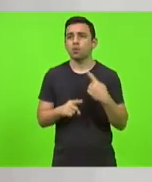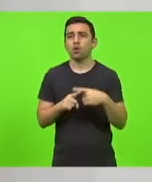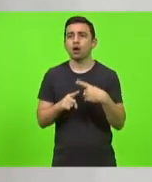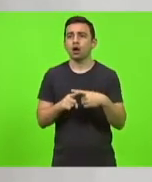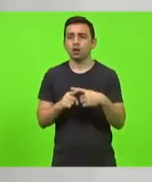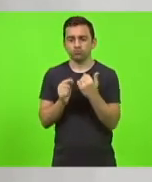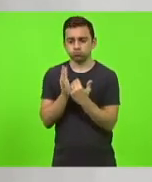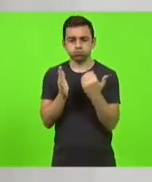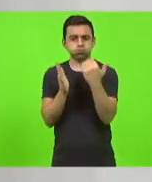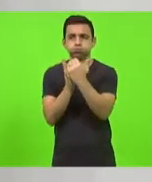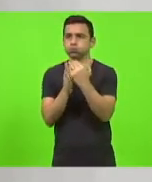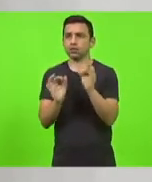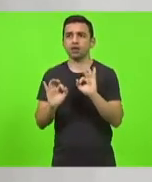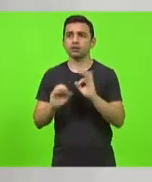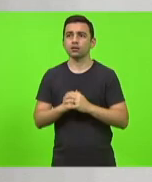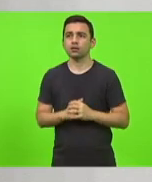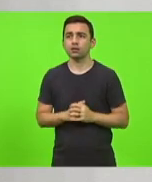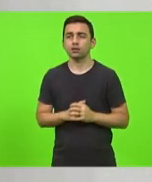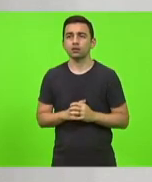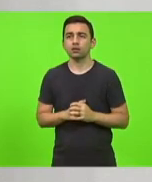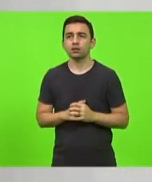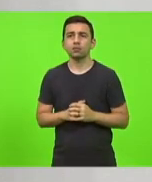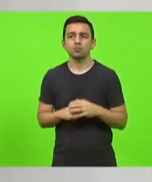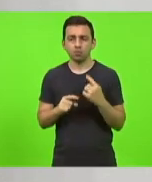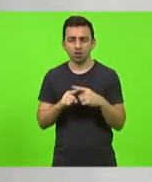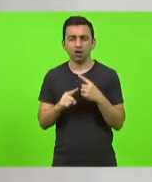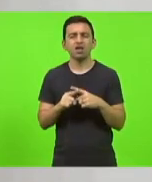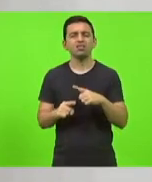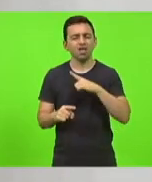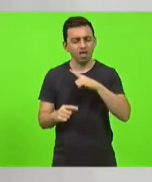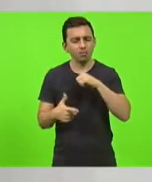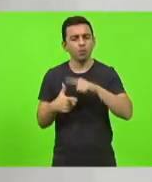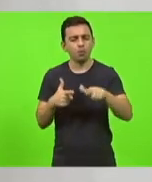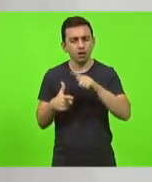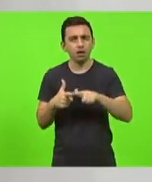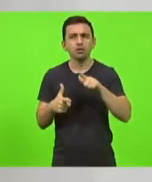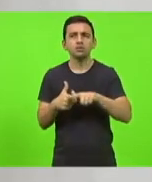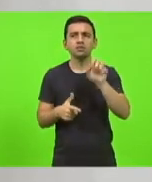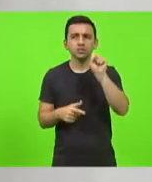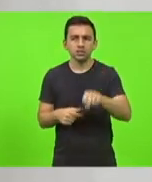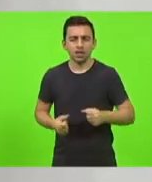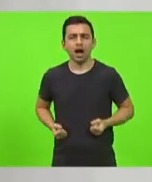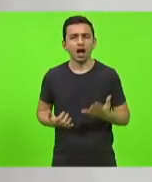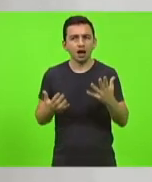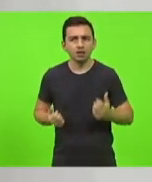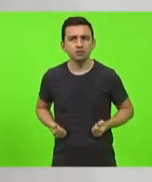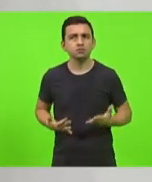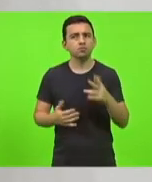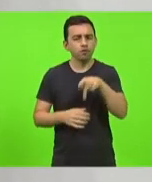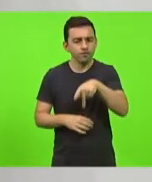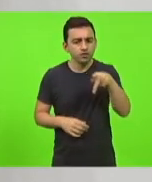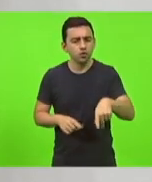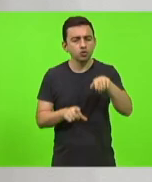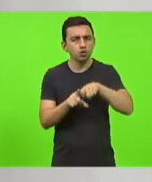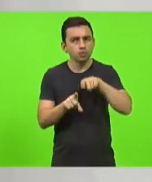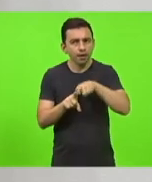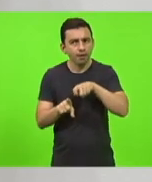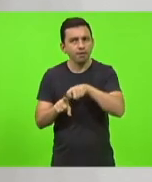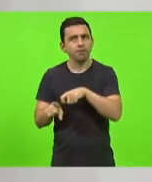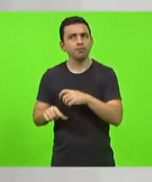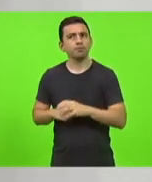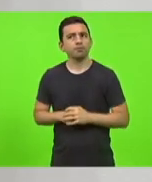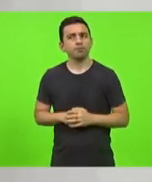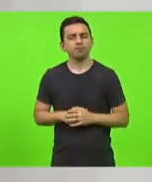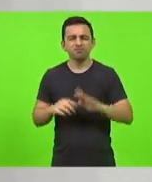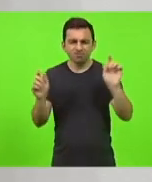avança aqui? Porque isso também interfere no gasto que um professor tem todo mês. Dá para